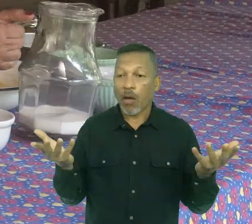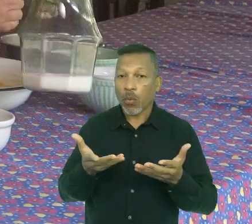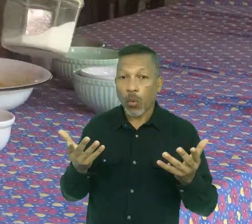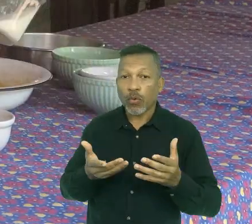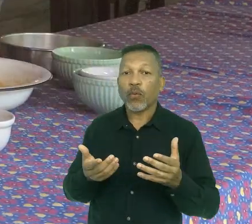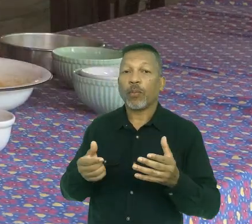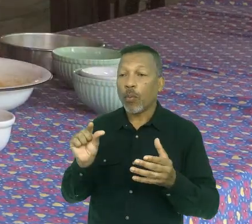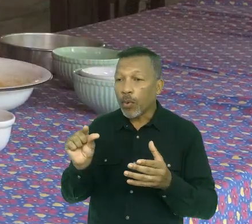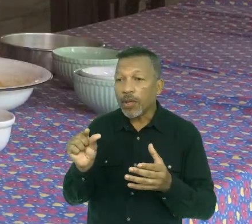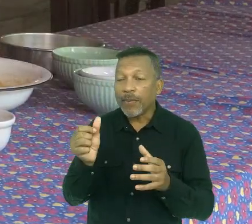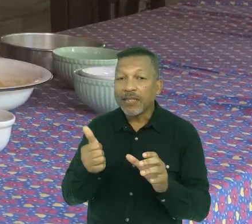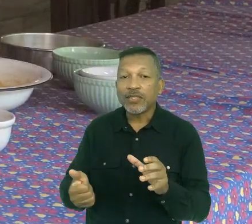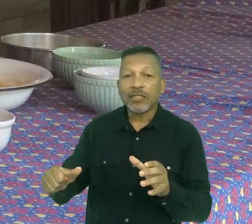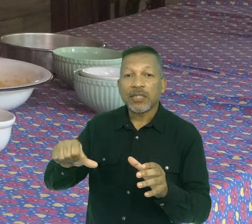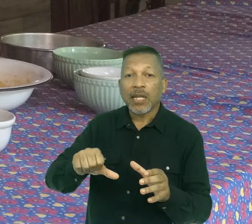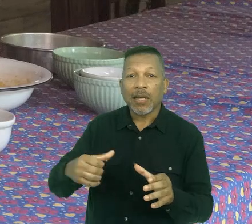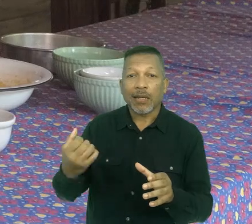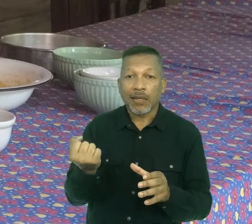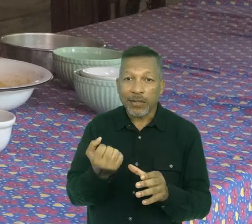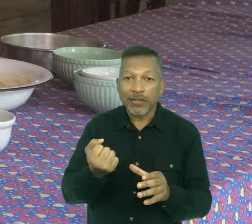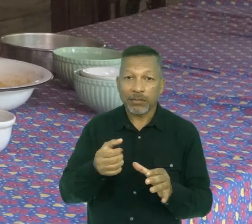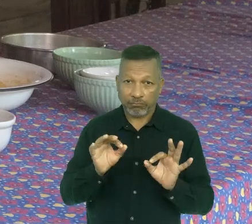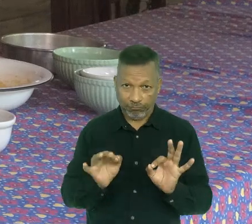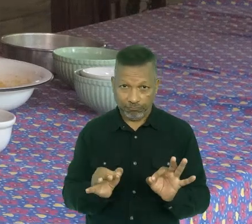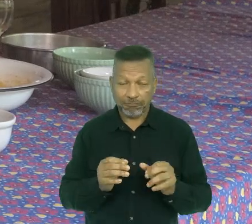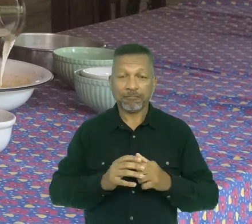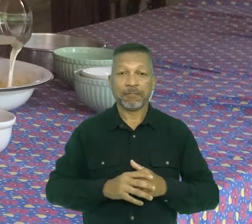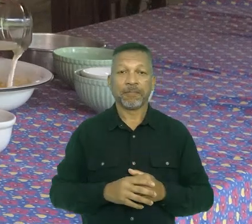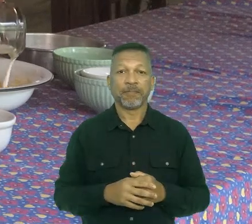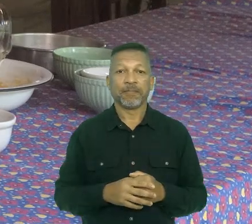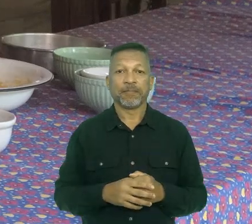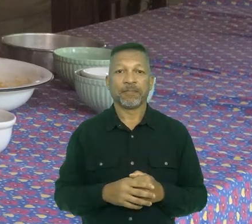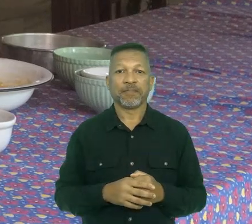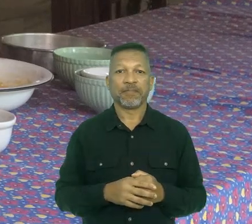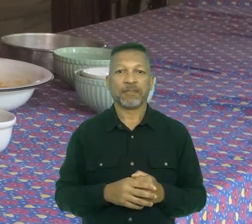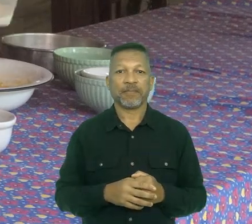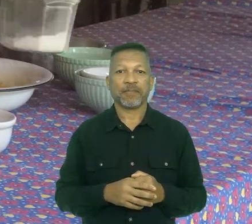acrescentar mais um pouquinho de leite, né?